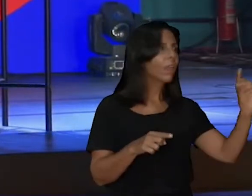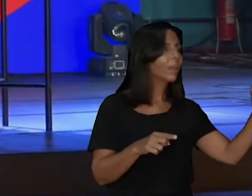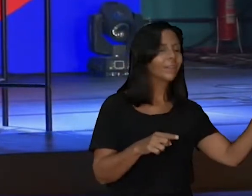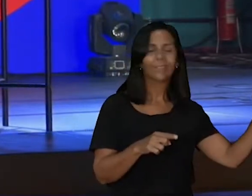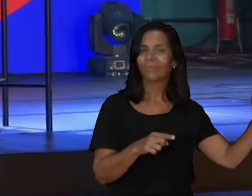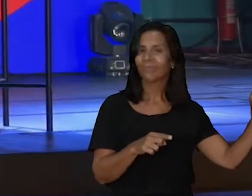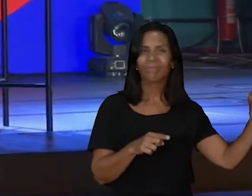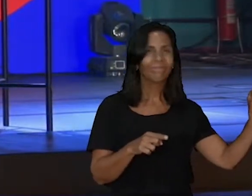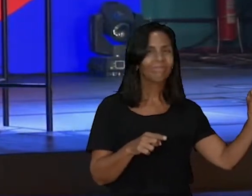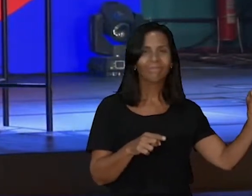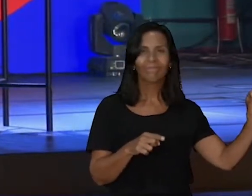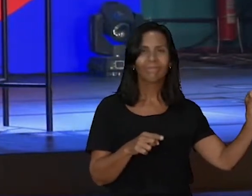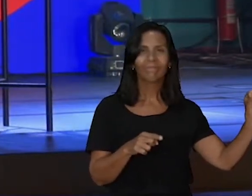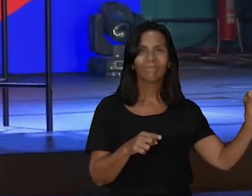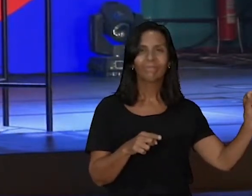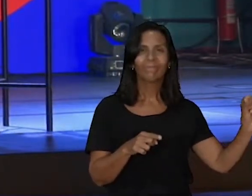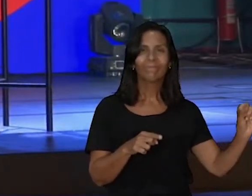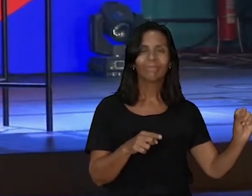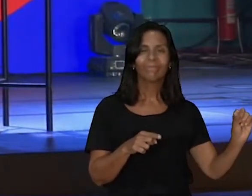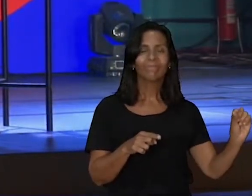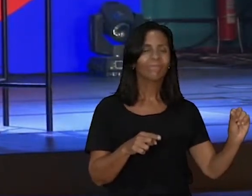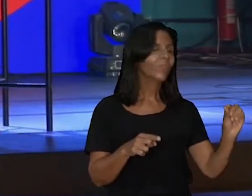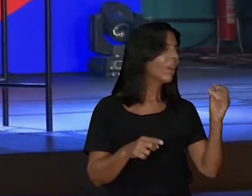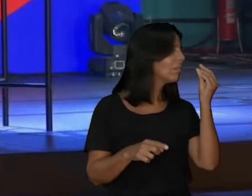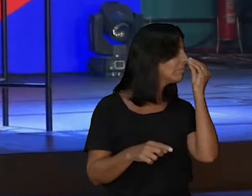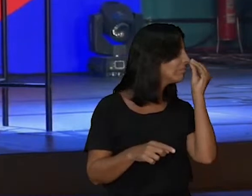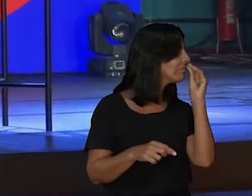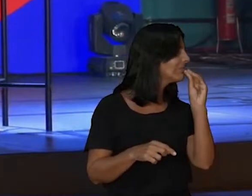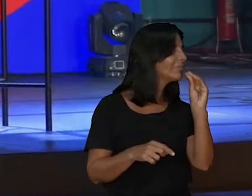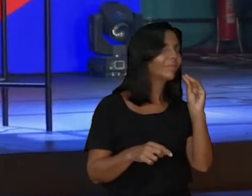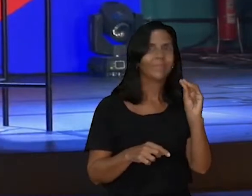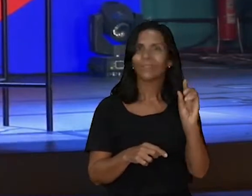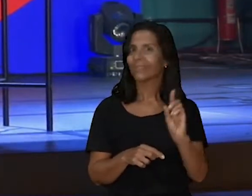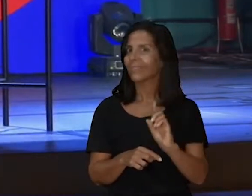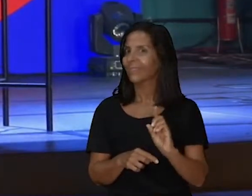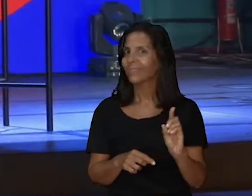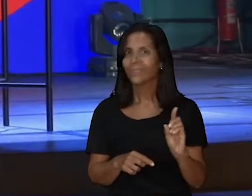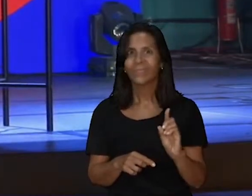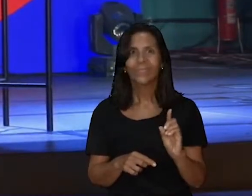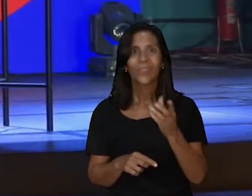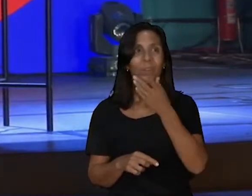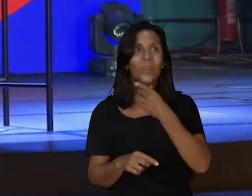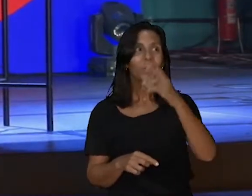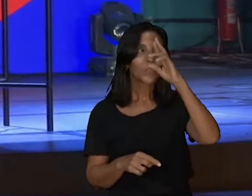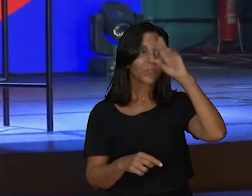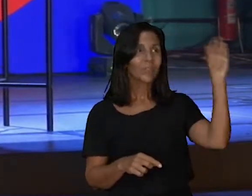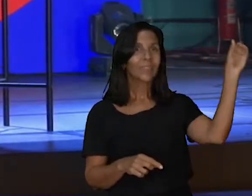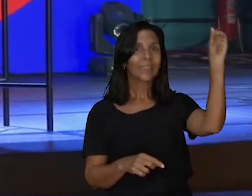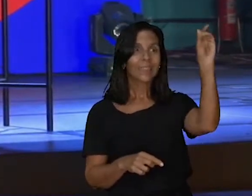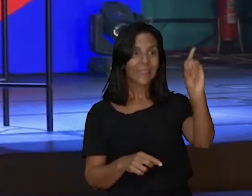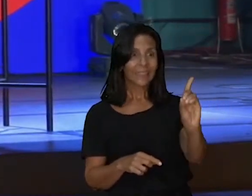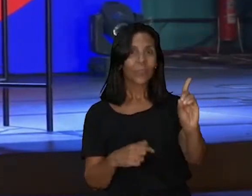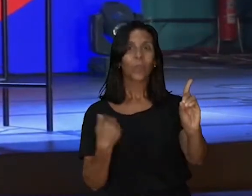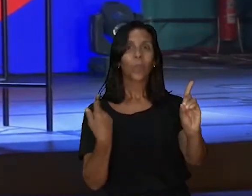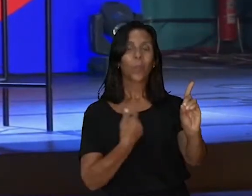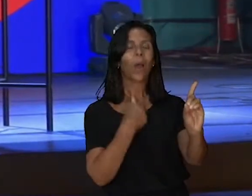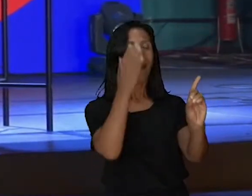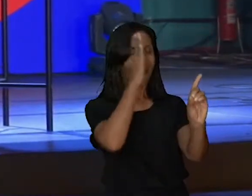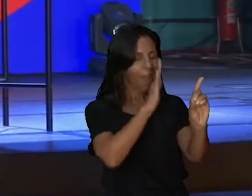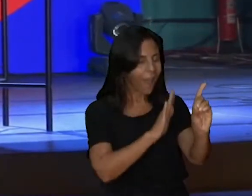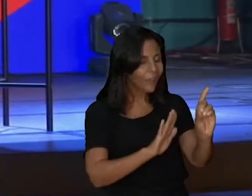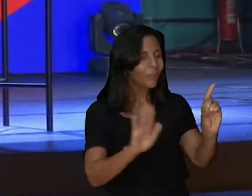os olhos, Ele não ignora o que está acontecendo, mas quando nós o adoramos, quando nós